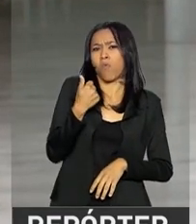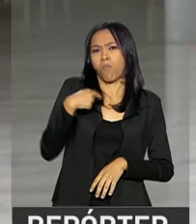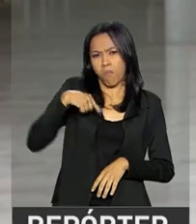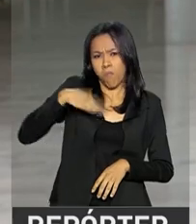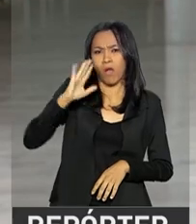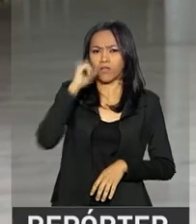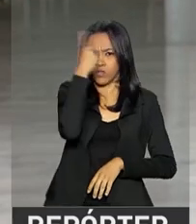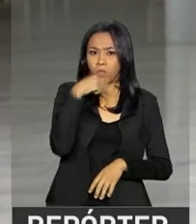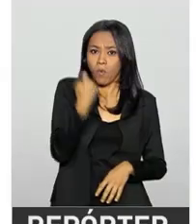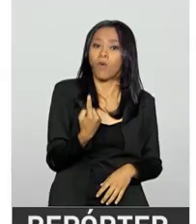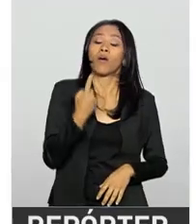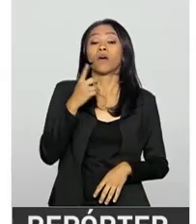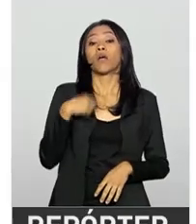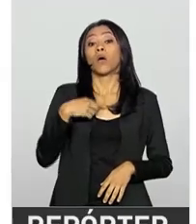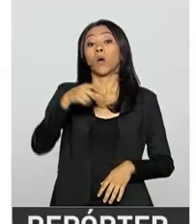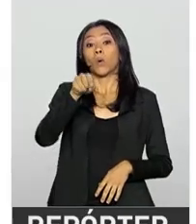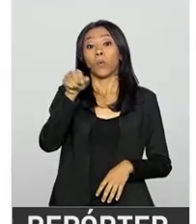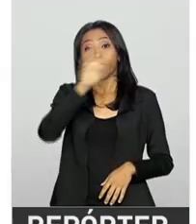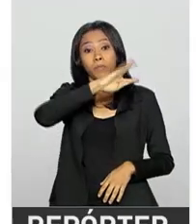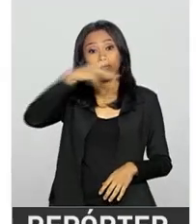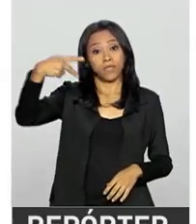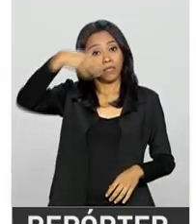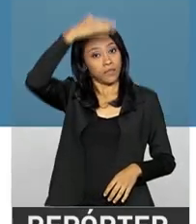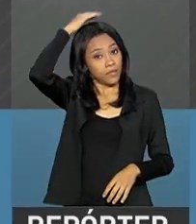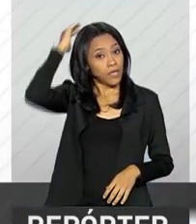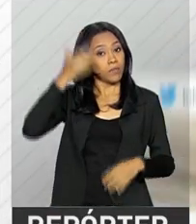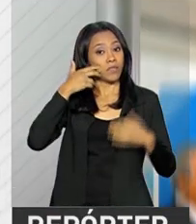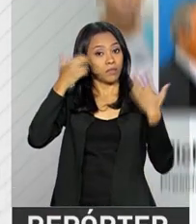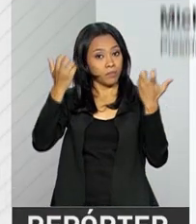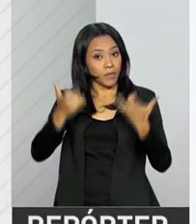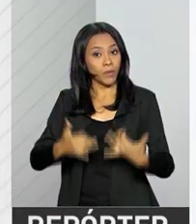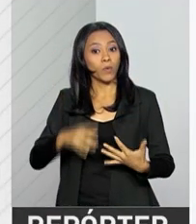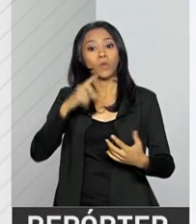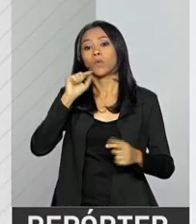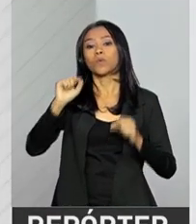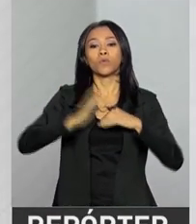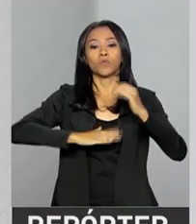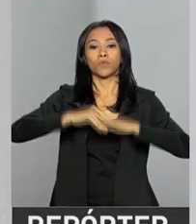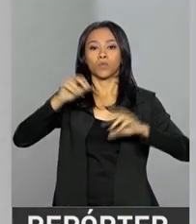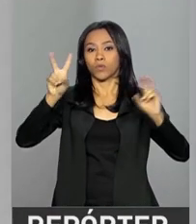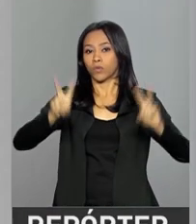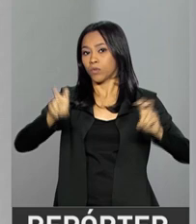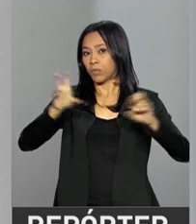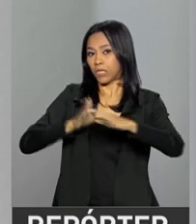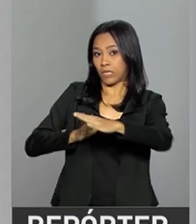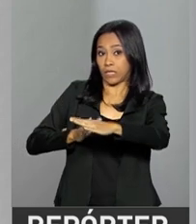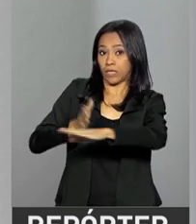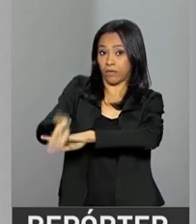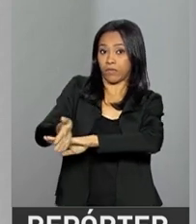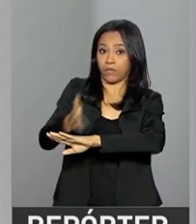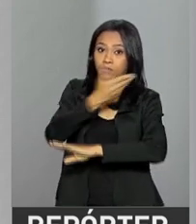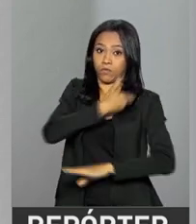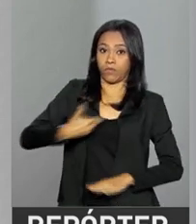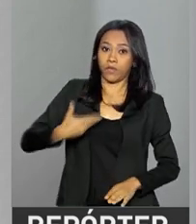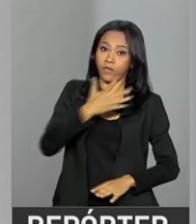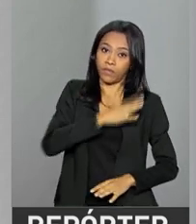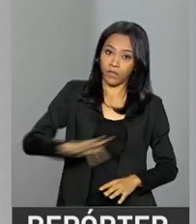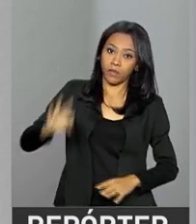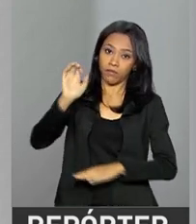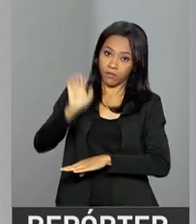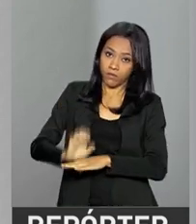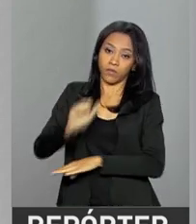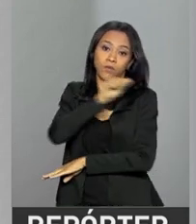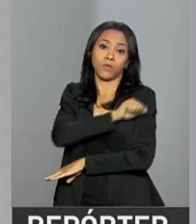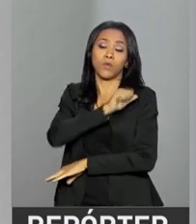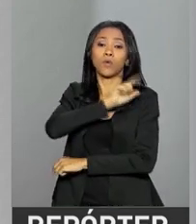o presidente Michel Temer falou majoritariamente sobre a intervenção federal no Rio de Janeiro. Temer defendeu a intervenção como forma de